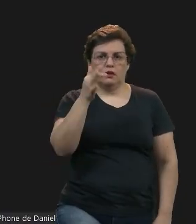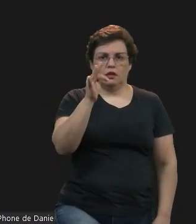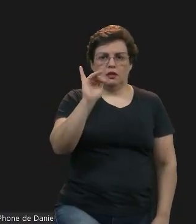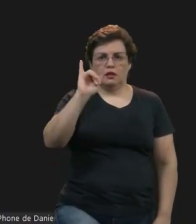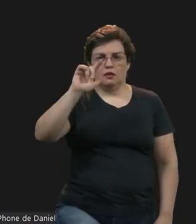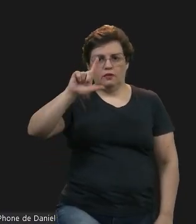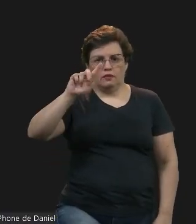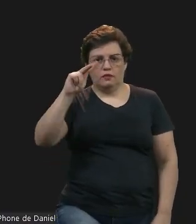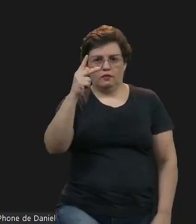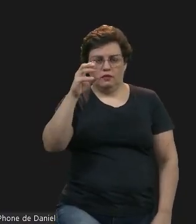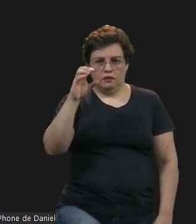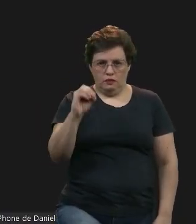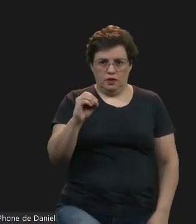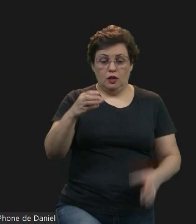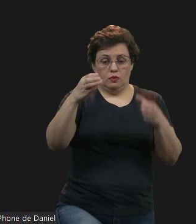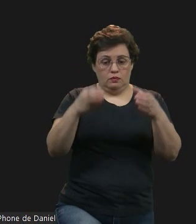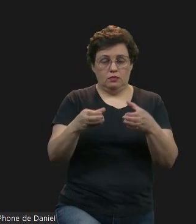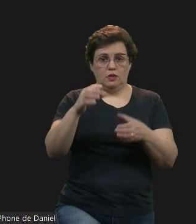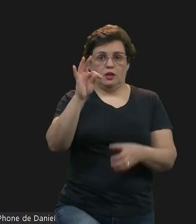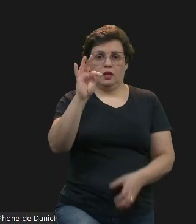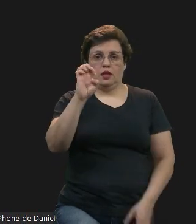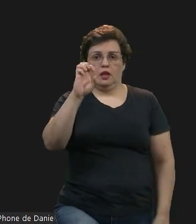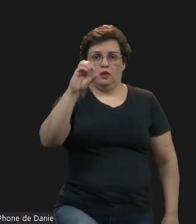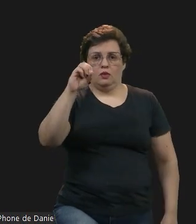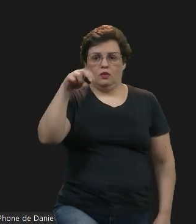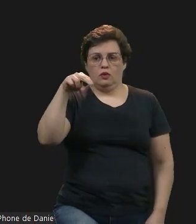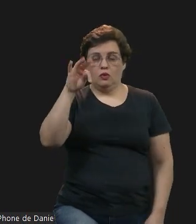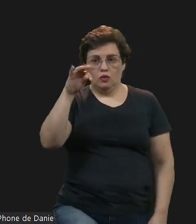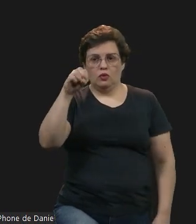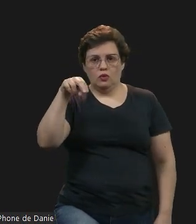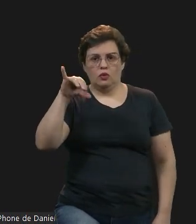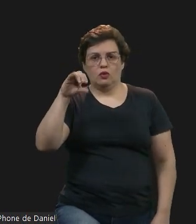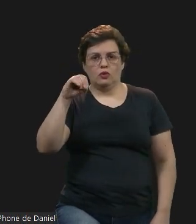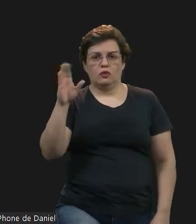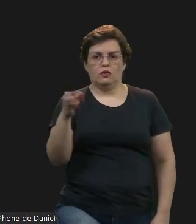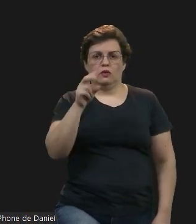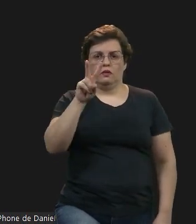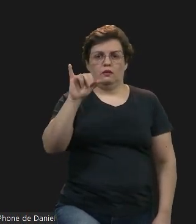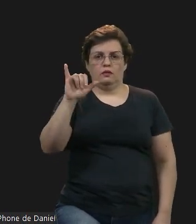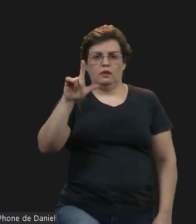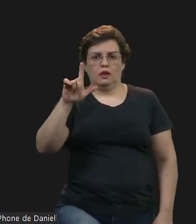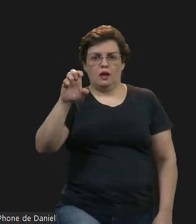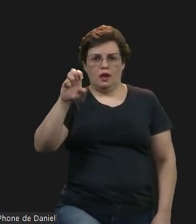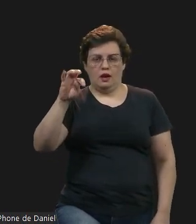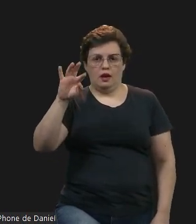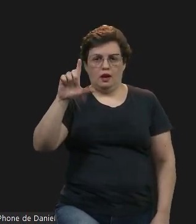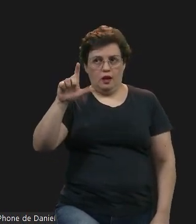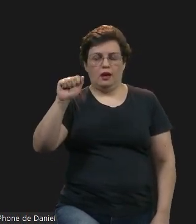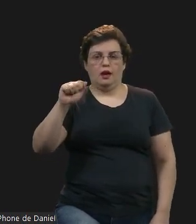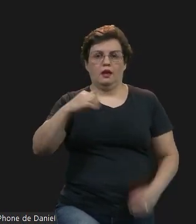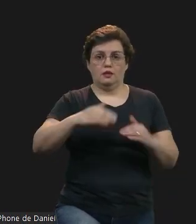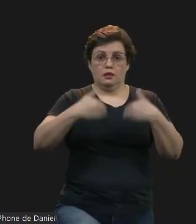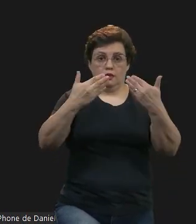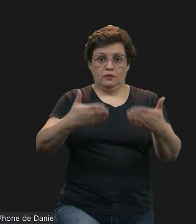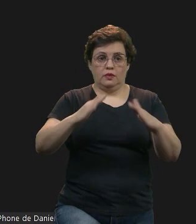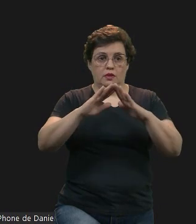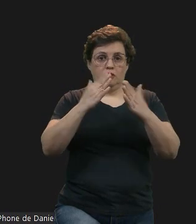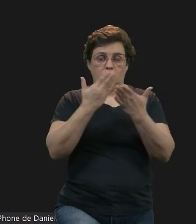Antônio Ângelo Trevelin, no bairro Jardim Teotônio Vilela, em frente à EMEI Sementinha. Quisera